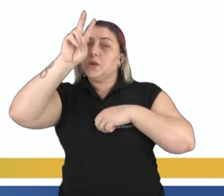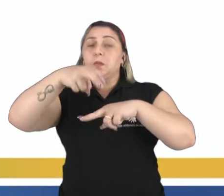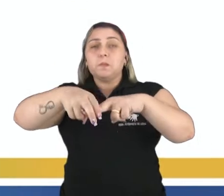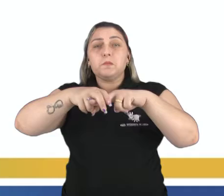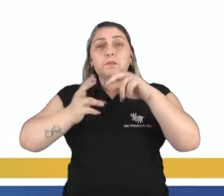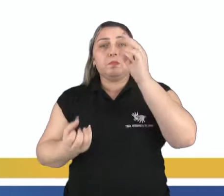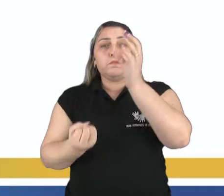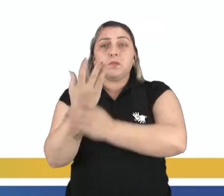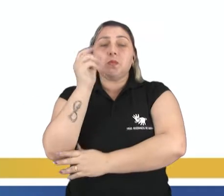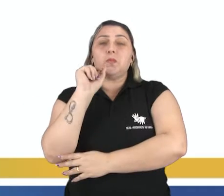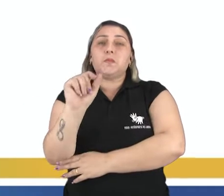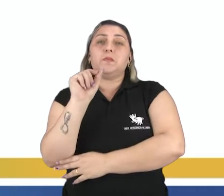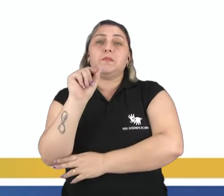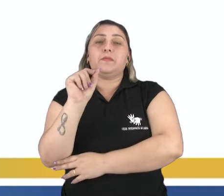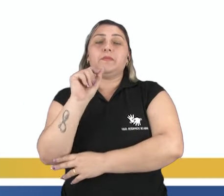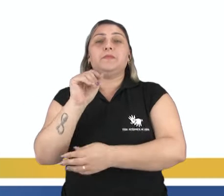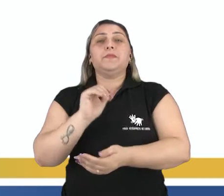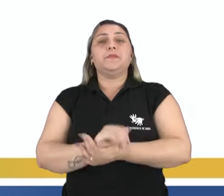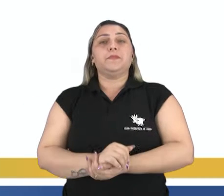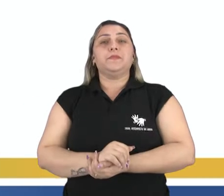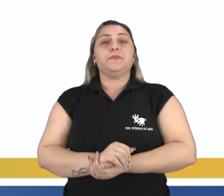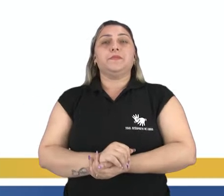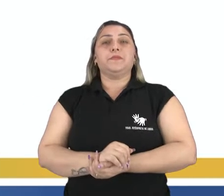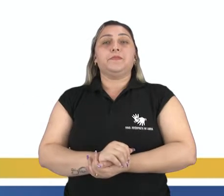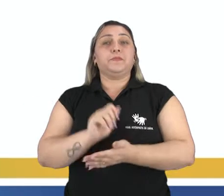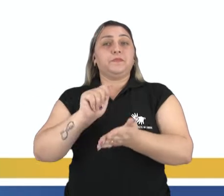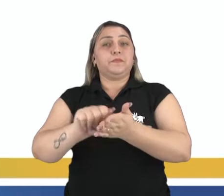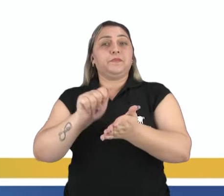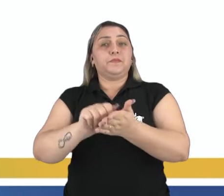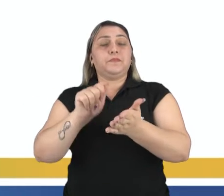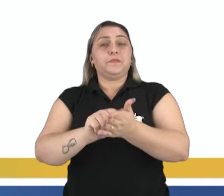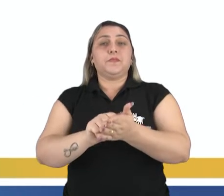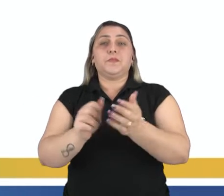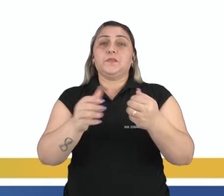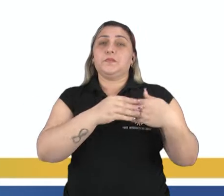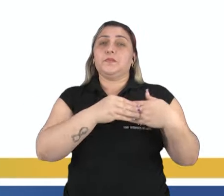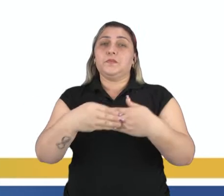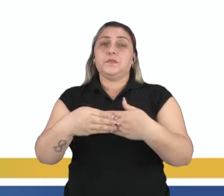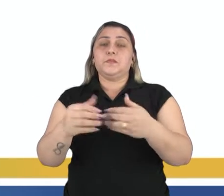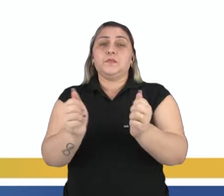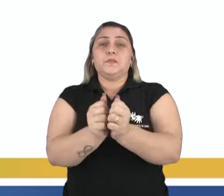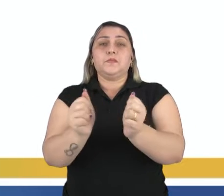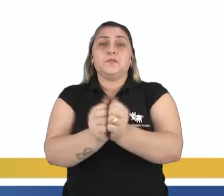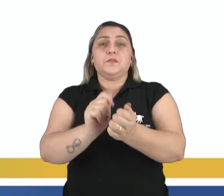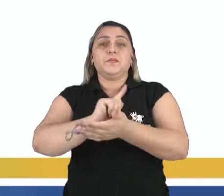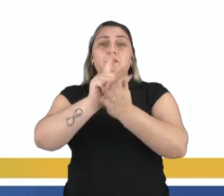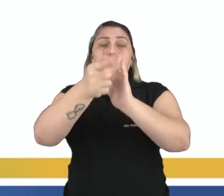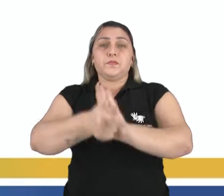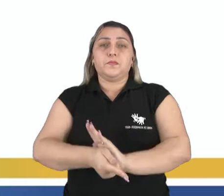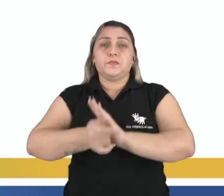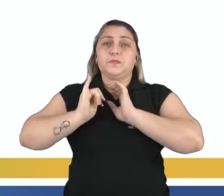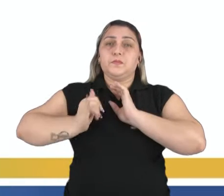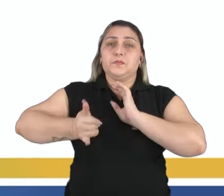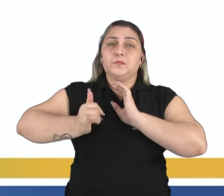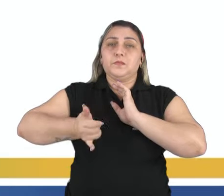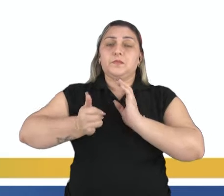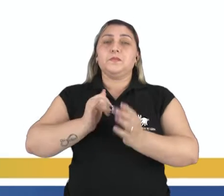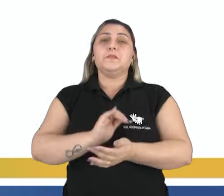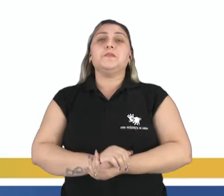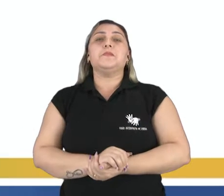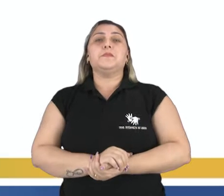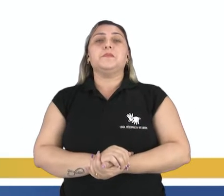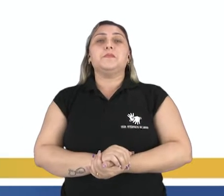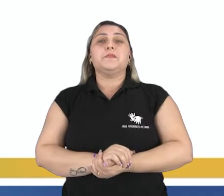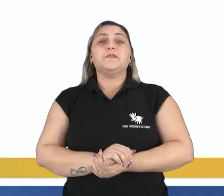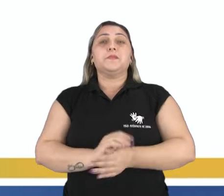isso surgiu aí a parte, quando surgiu a parte escrita, né, veio com ele esse gênero narrativo, tá? E